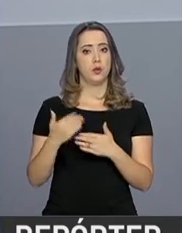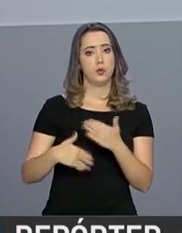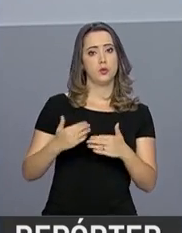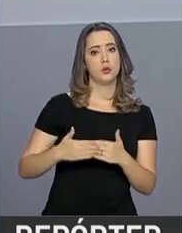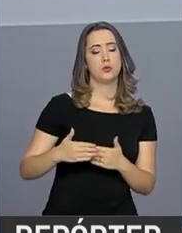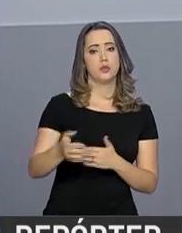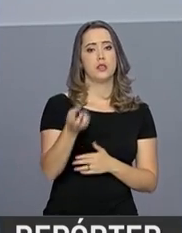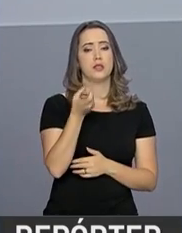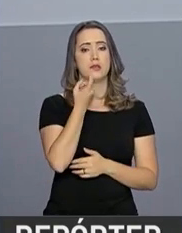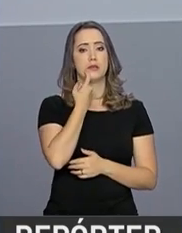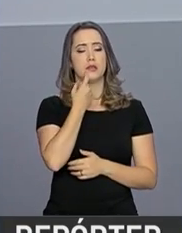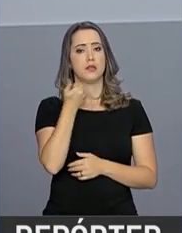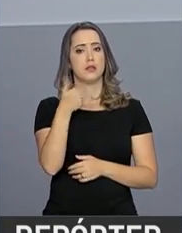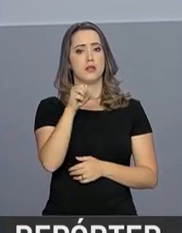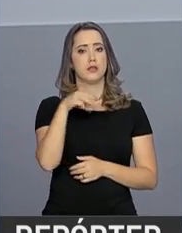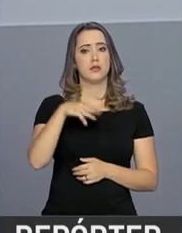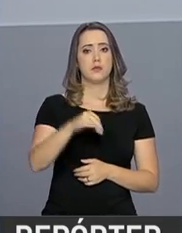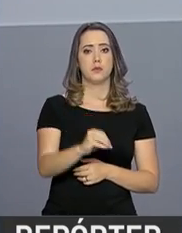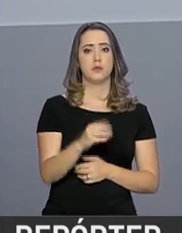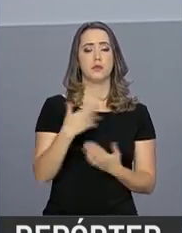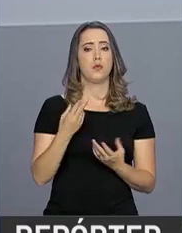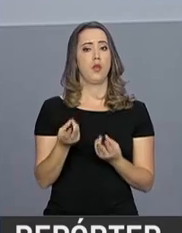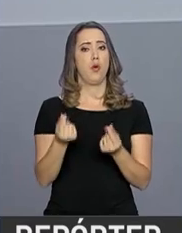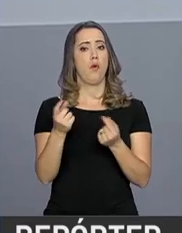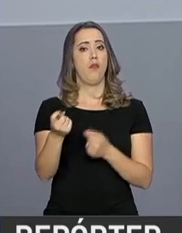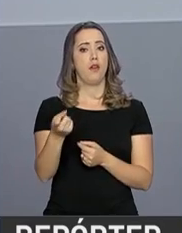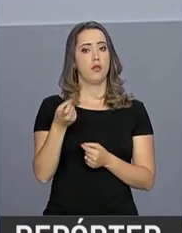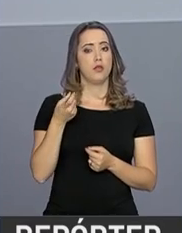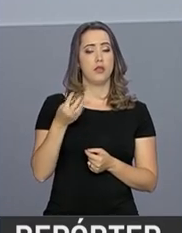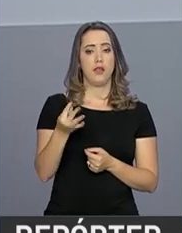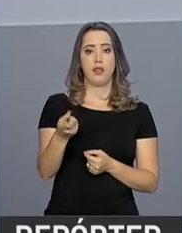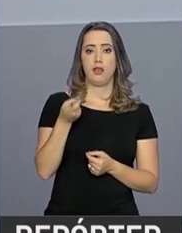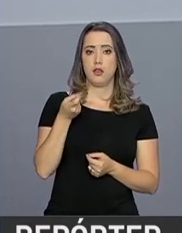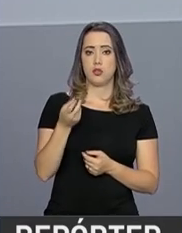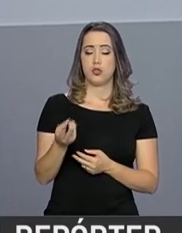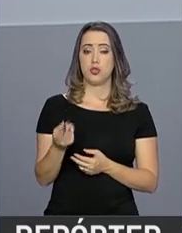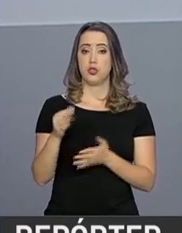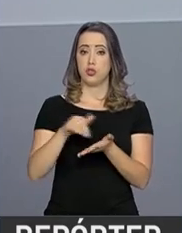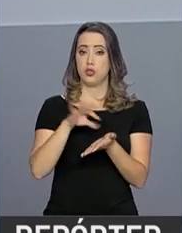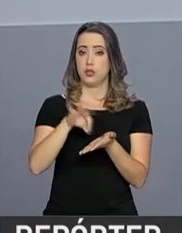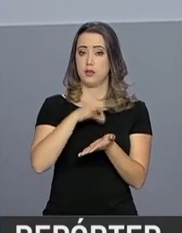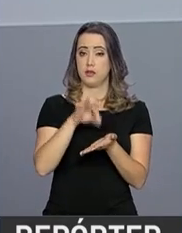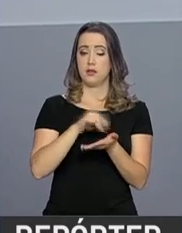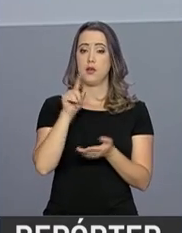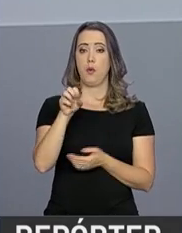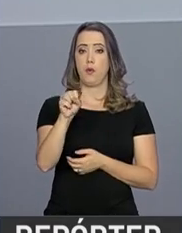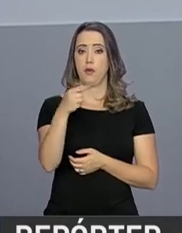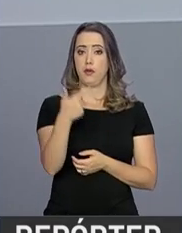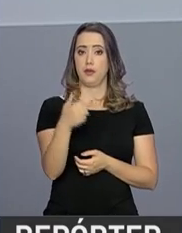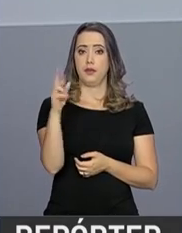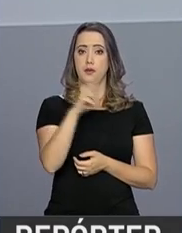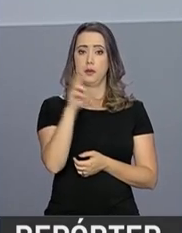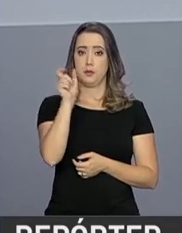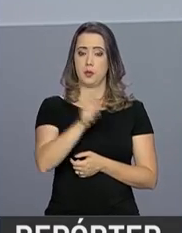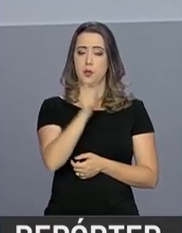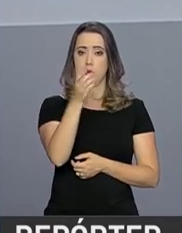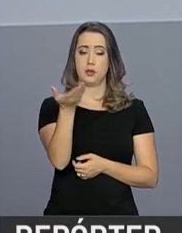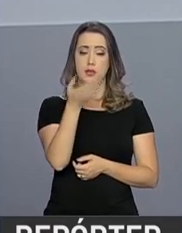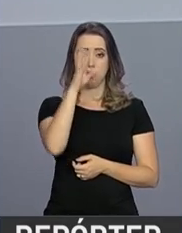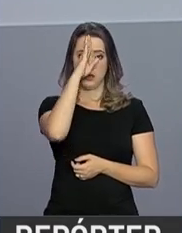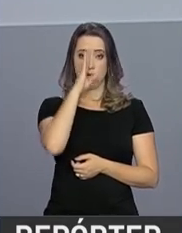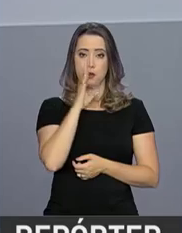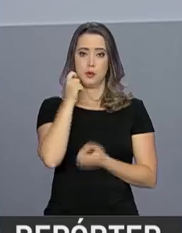sexta-feira dia 18 de maio o valor da taxa de inscrição é de 82 reais e os estudantes que desejam a